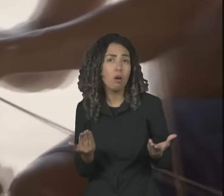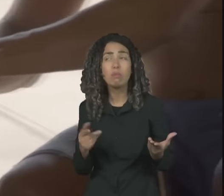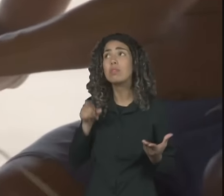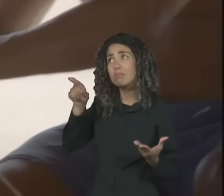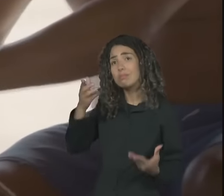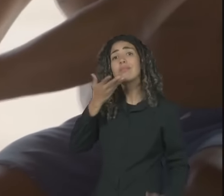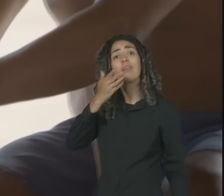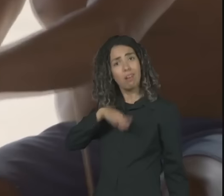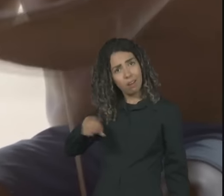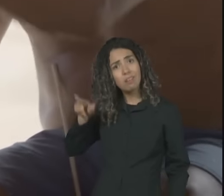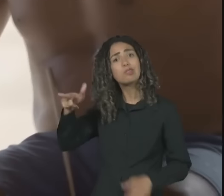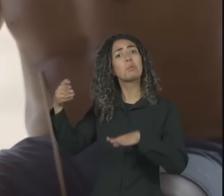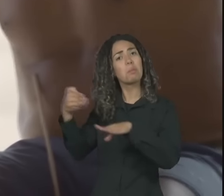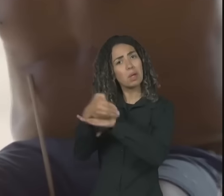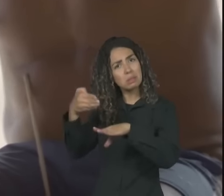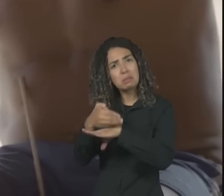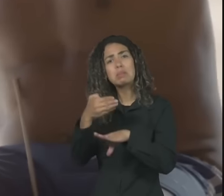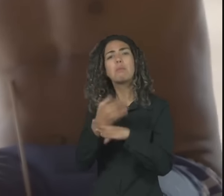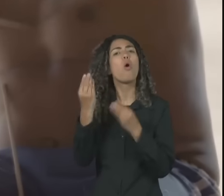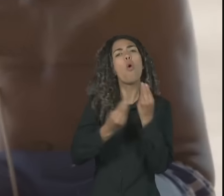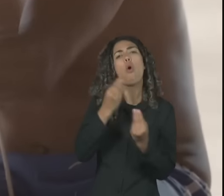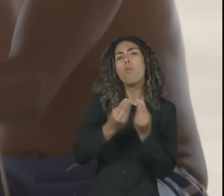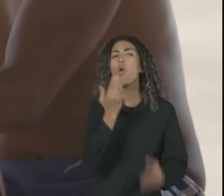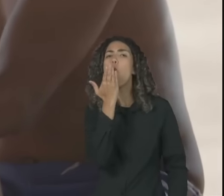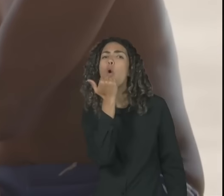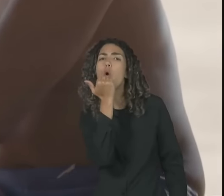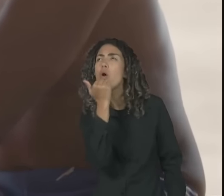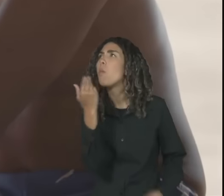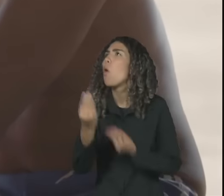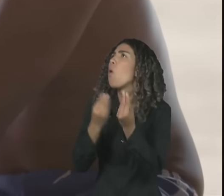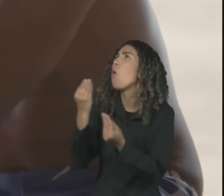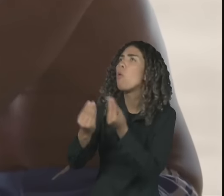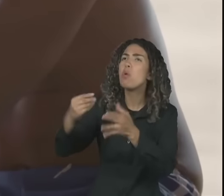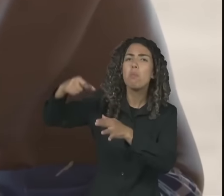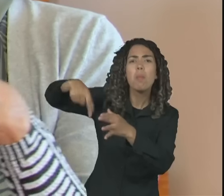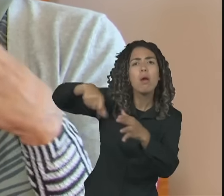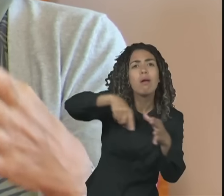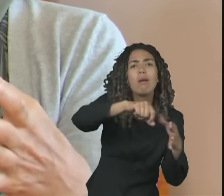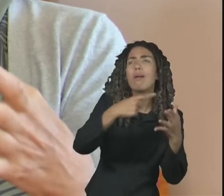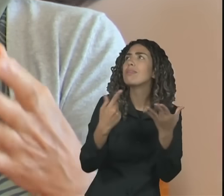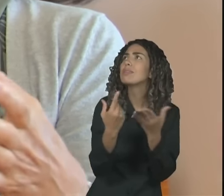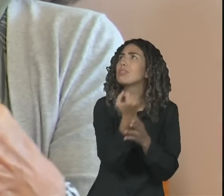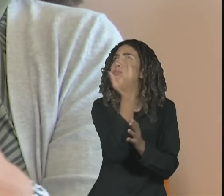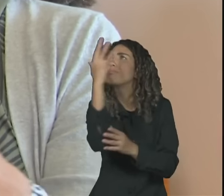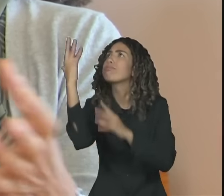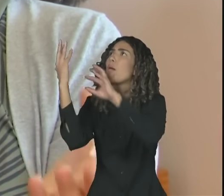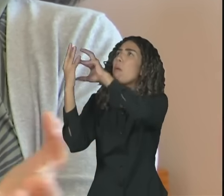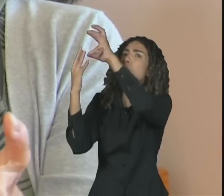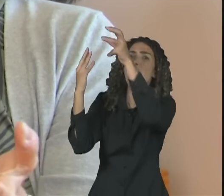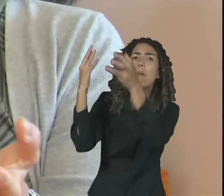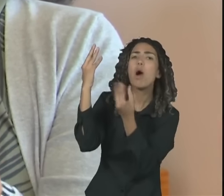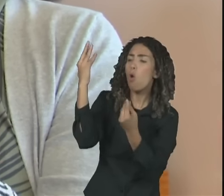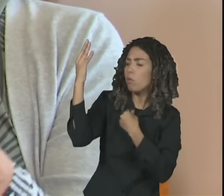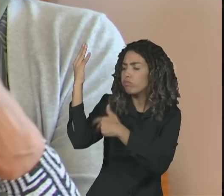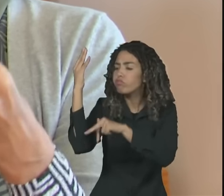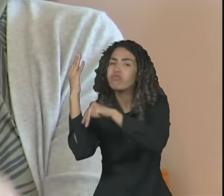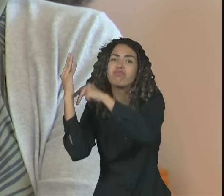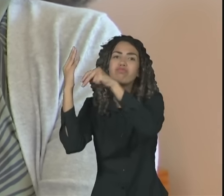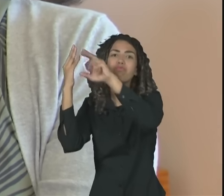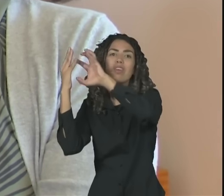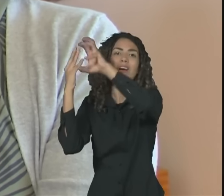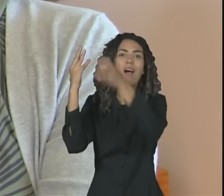do artesanato, das festas. Elas estão cuidando ali do ambiente. Eles comentam, por exemplo, que para